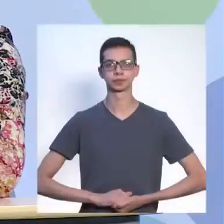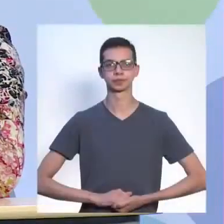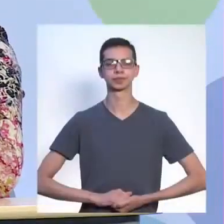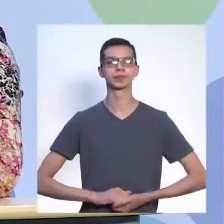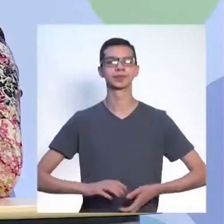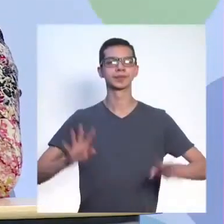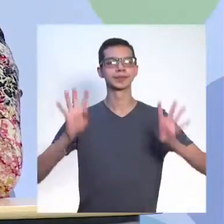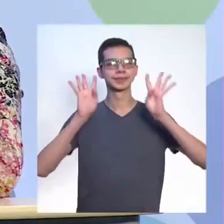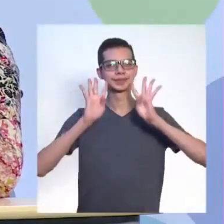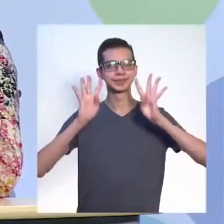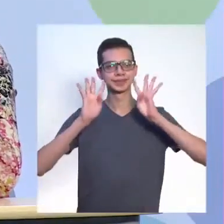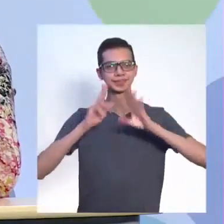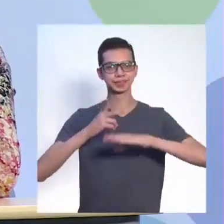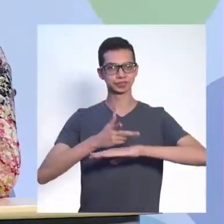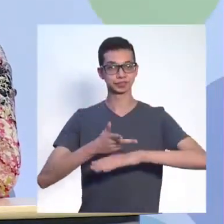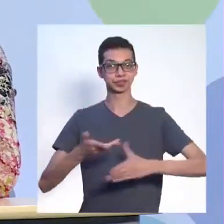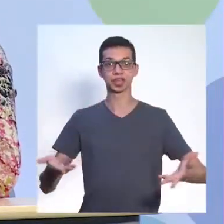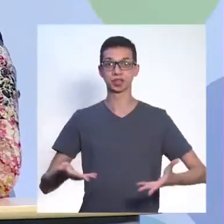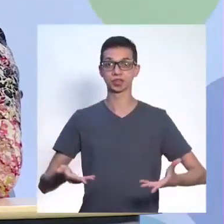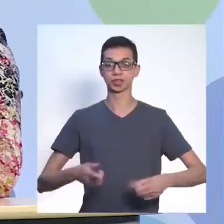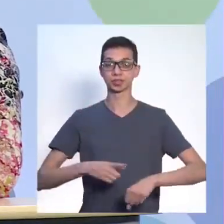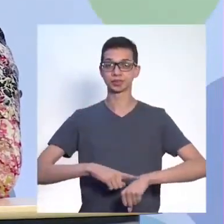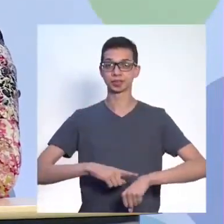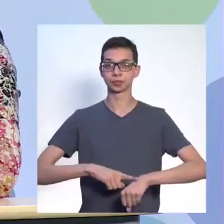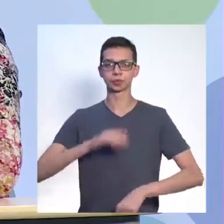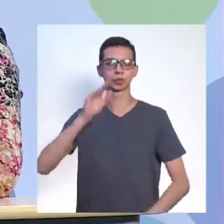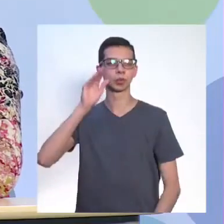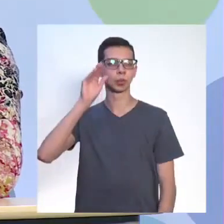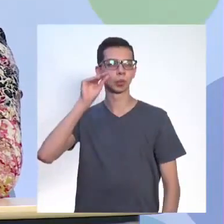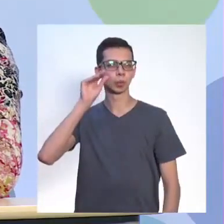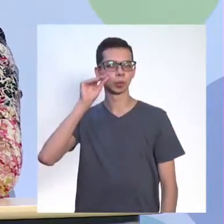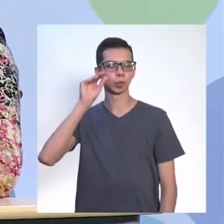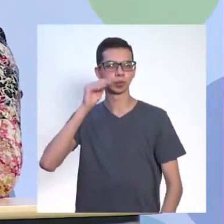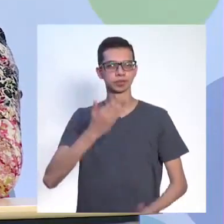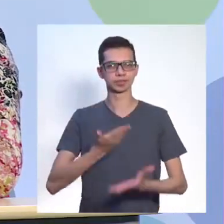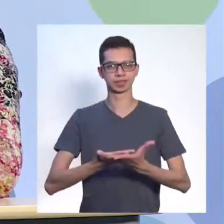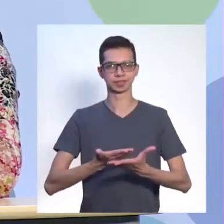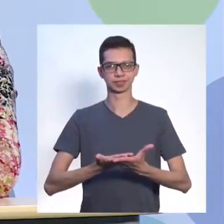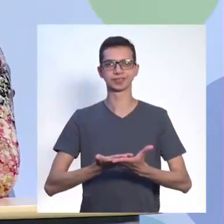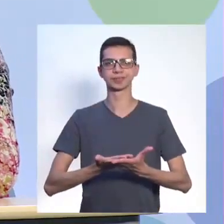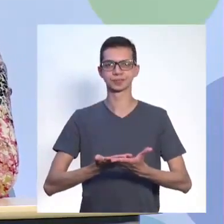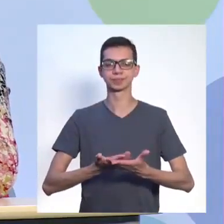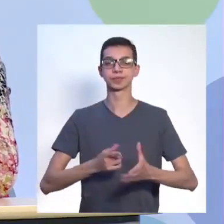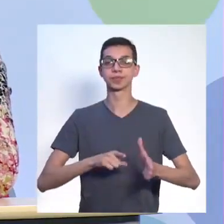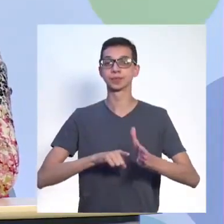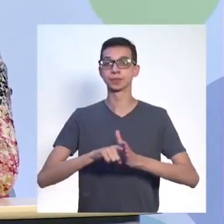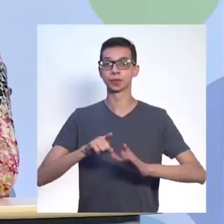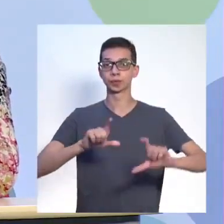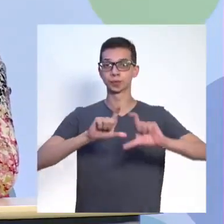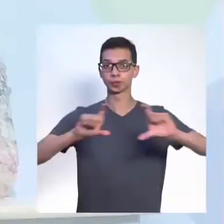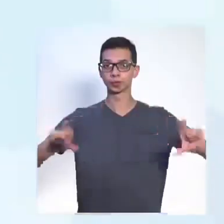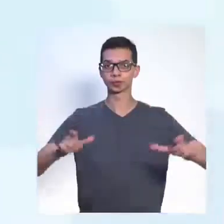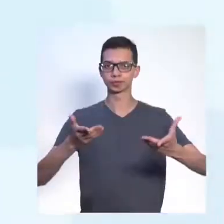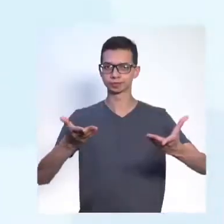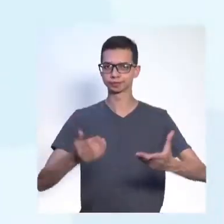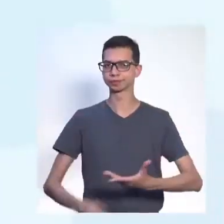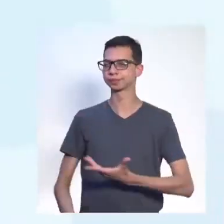Legal aí o vídeo. E agora a gente vai para um momento curiosidade aqui na nossa aula. Olha a perguntinha que a gente tem para